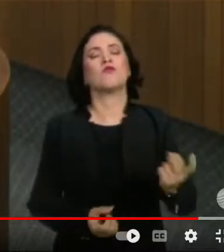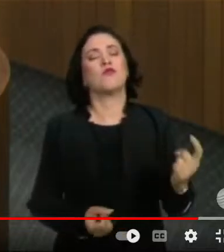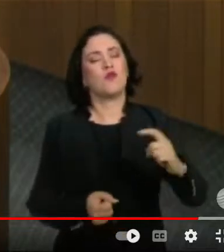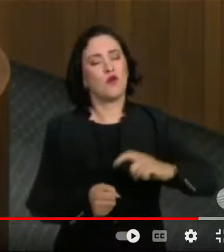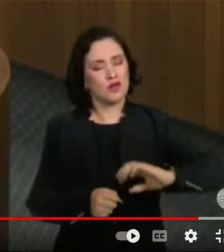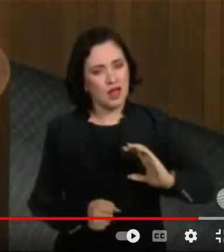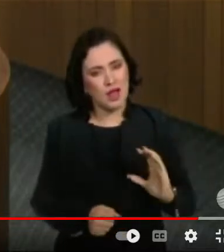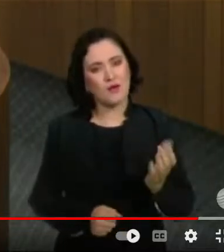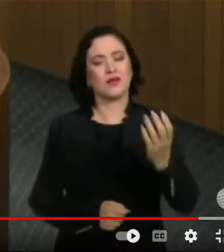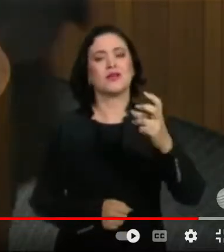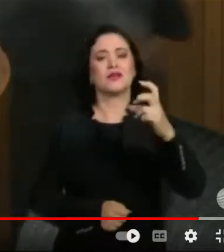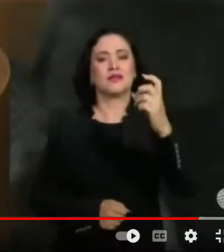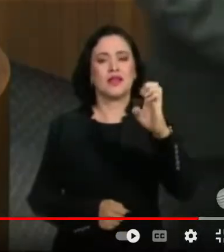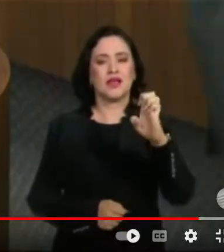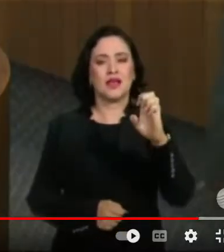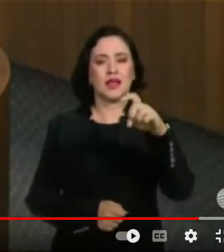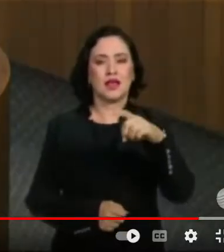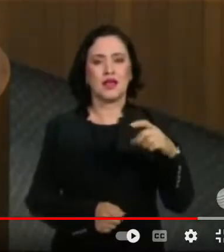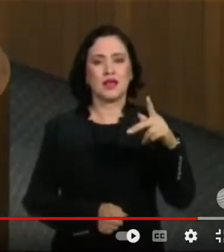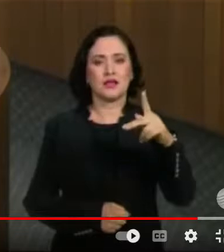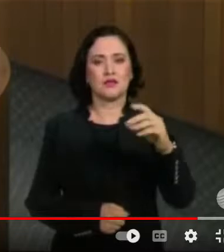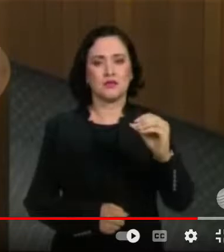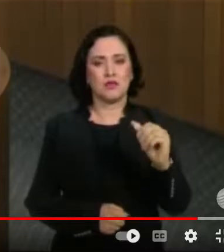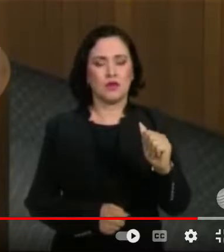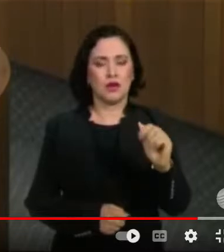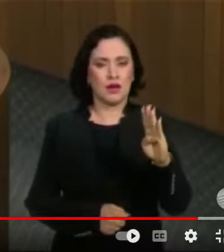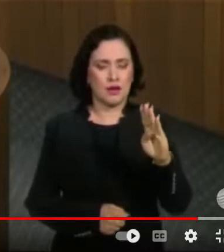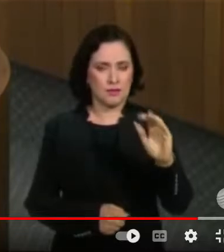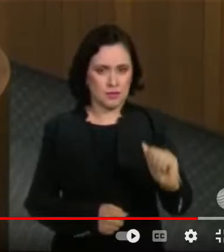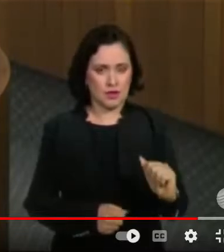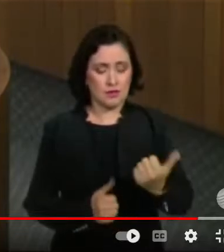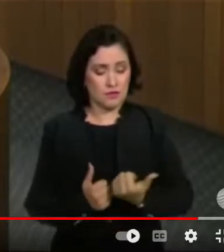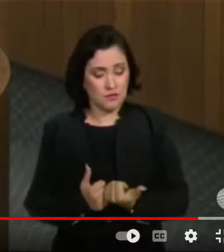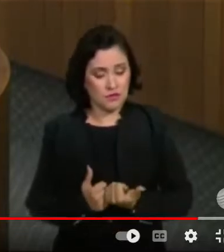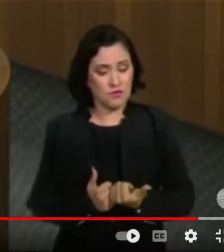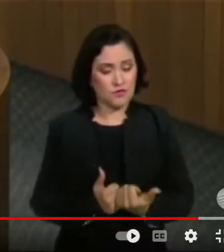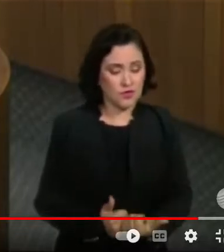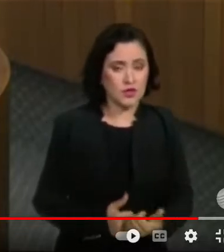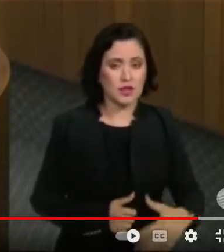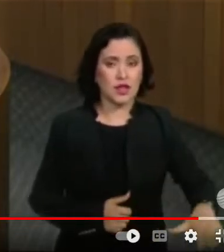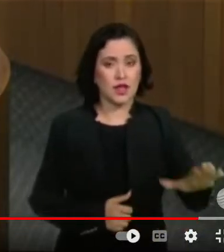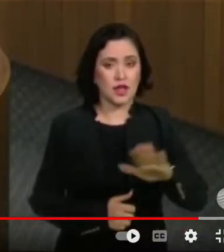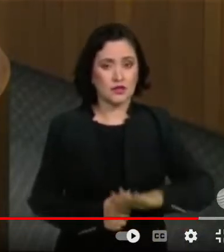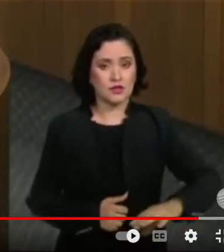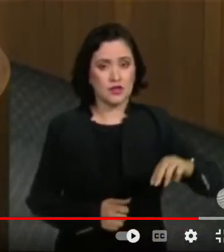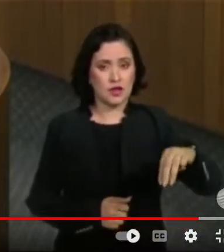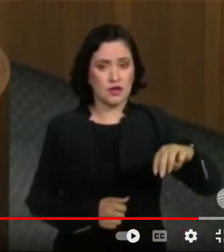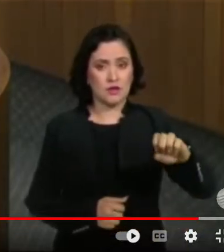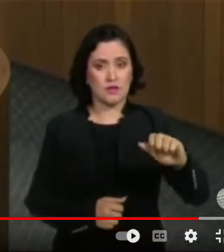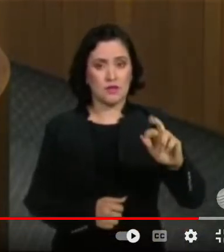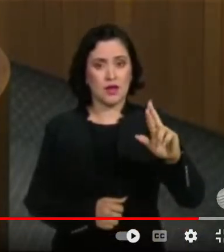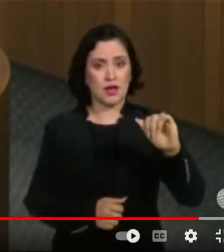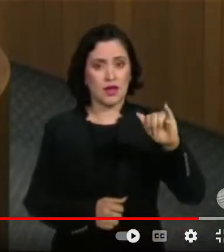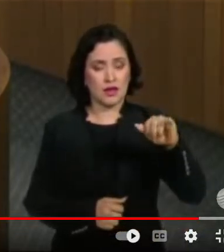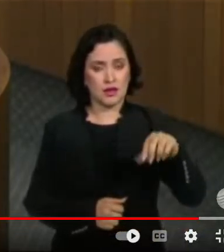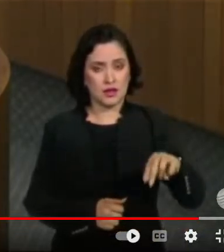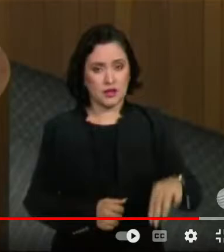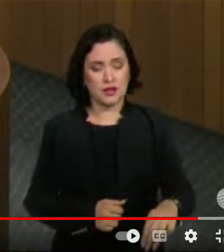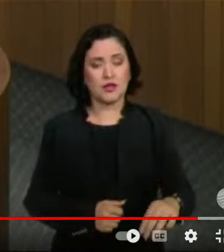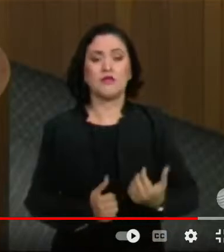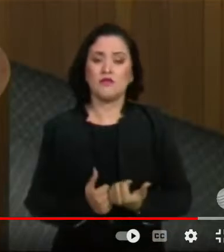da agricultura e que, fortalecendo a cidade de Bacabal, fortalece a região do Médio Marim, fortalece o Maranhão. E a gente fica feliz porque é uma luta